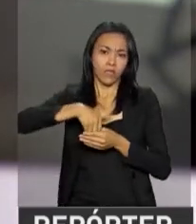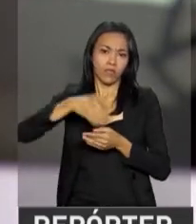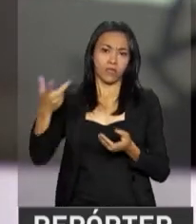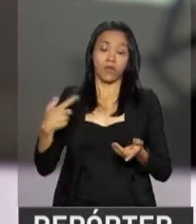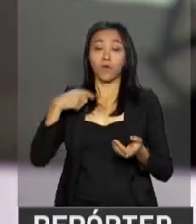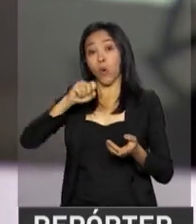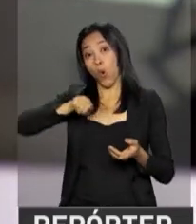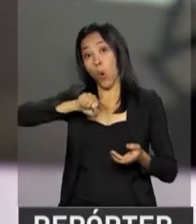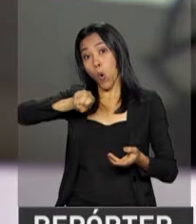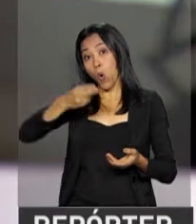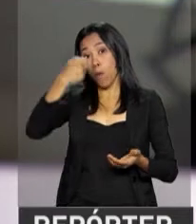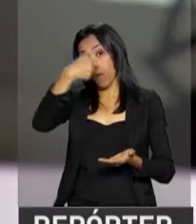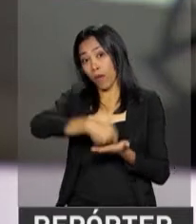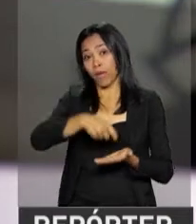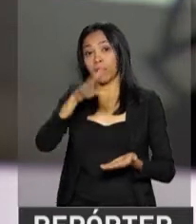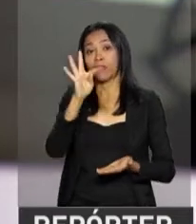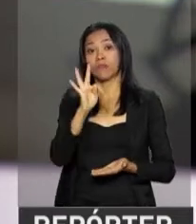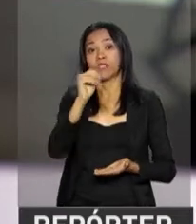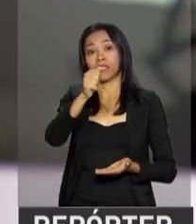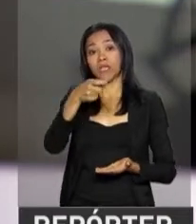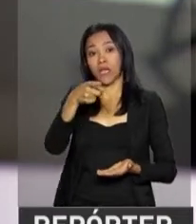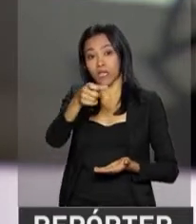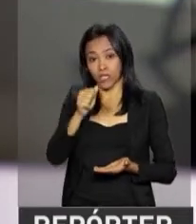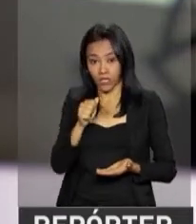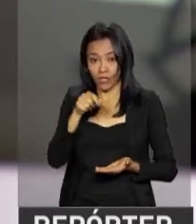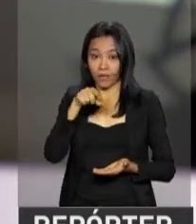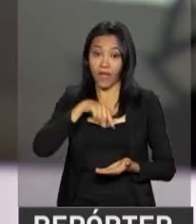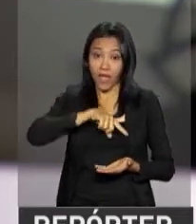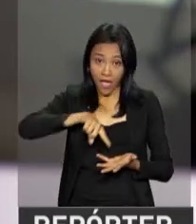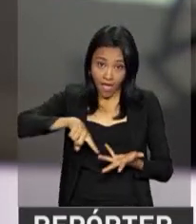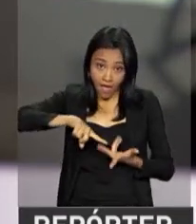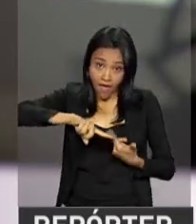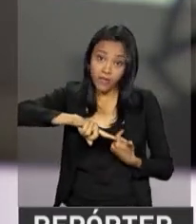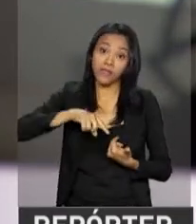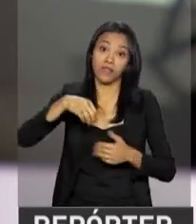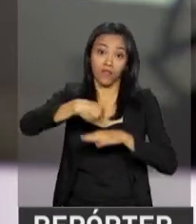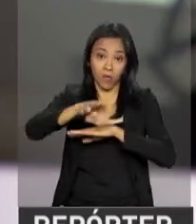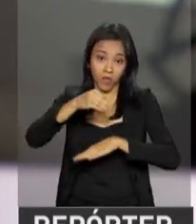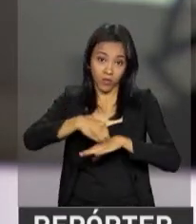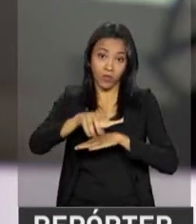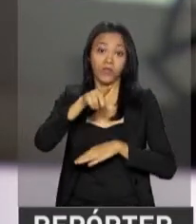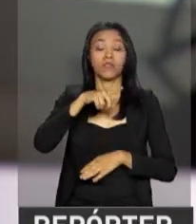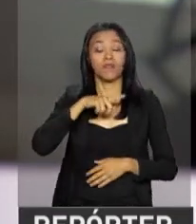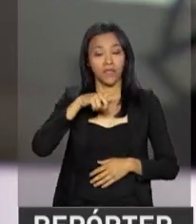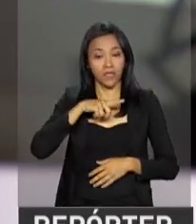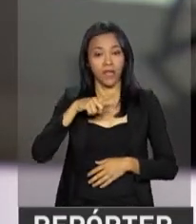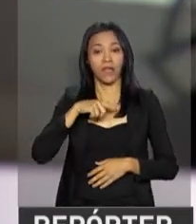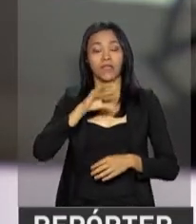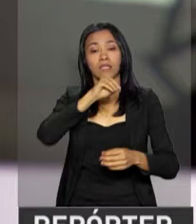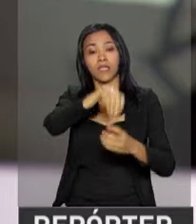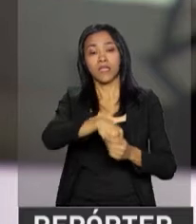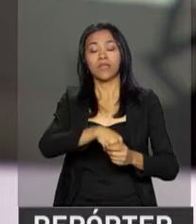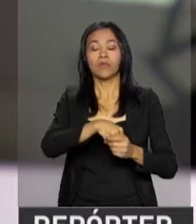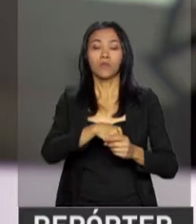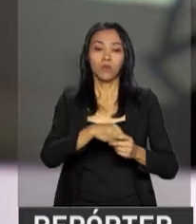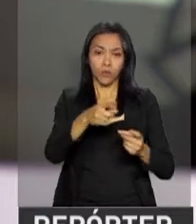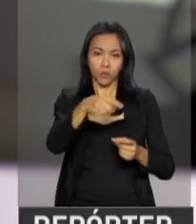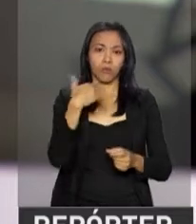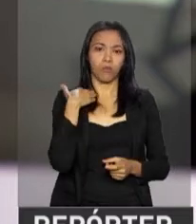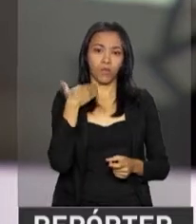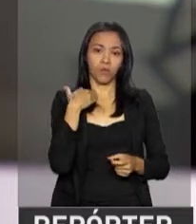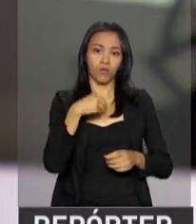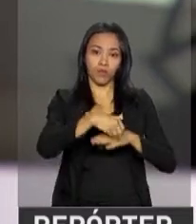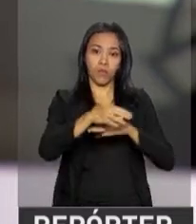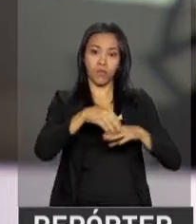pagamento de taxas na hora de fazer o documento essas informações vão estar disponíveis no banco de dados do governo federal